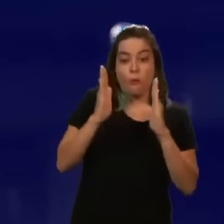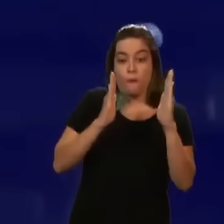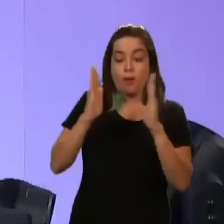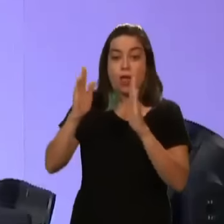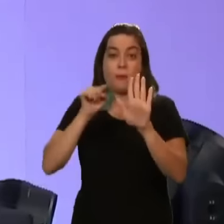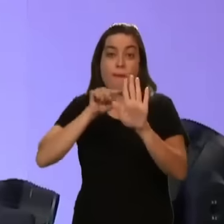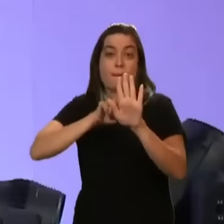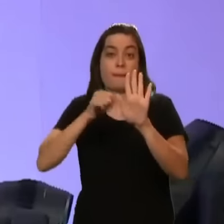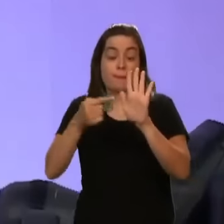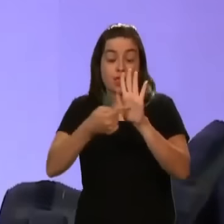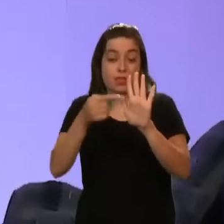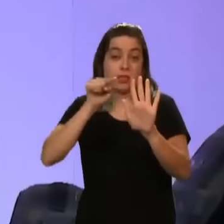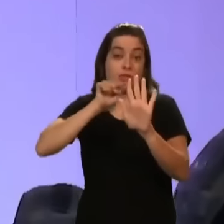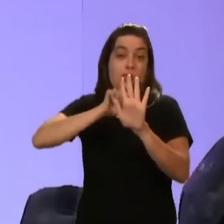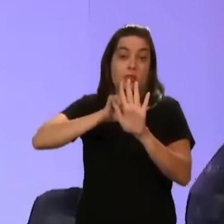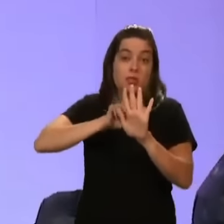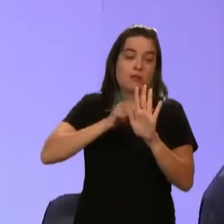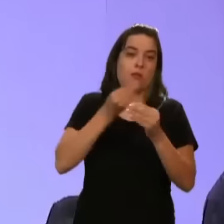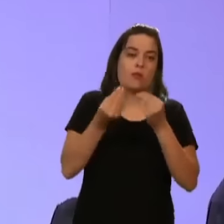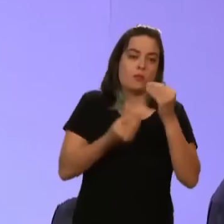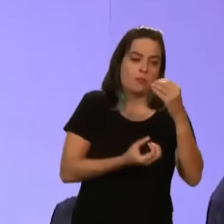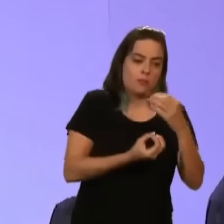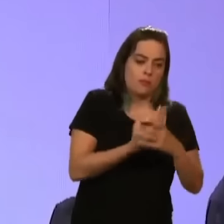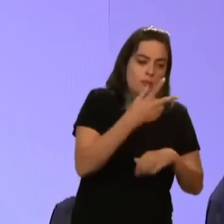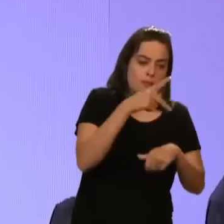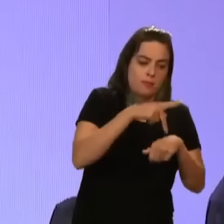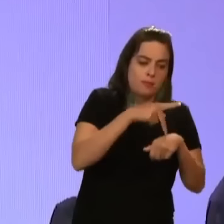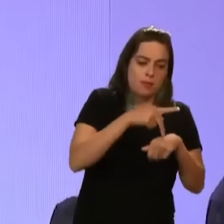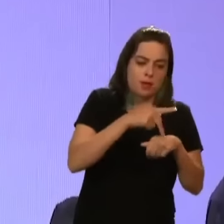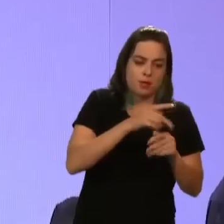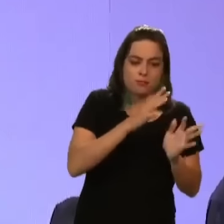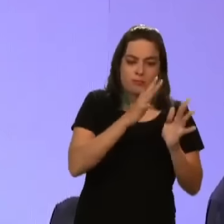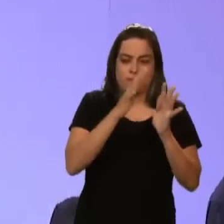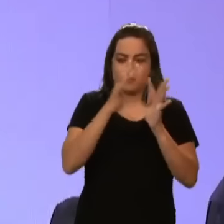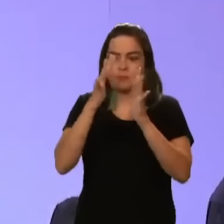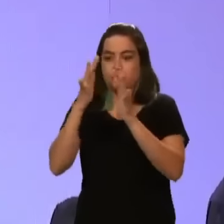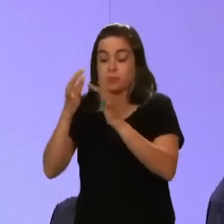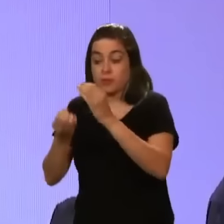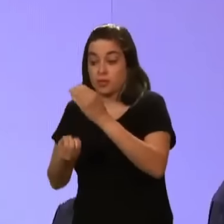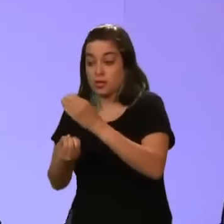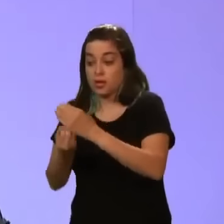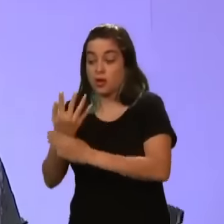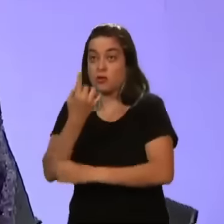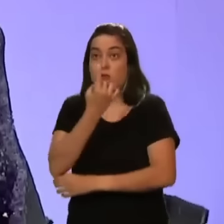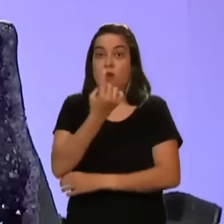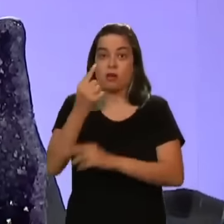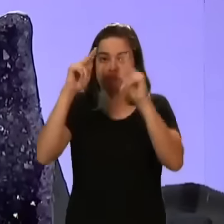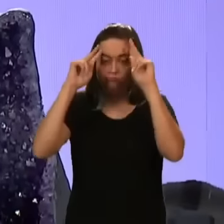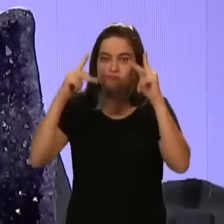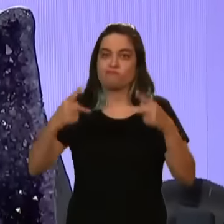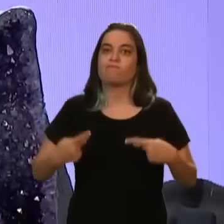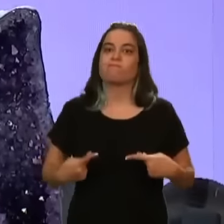metáfora entre a formação das rochas e a formação de cada ser